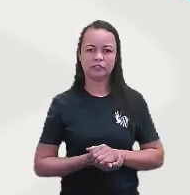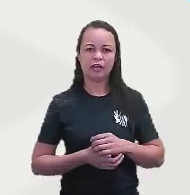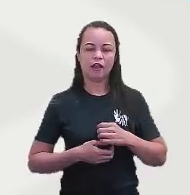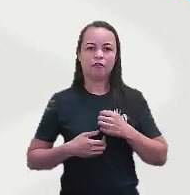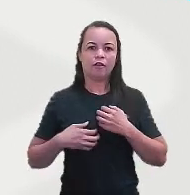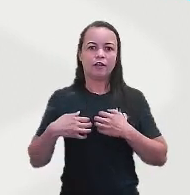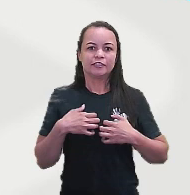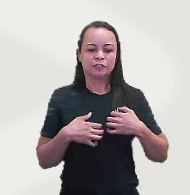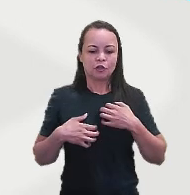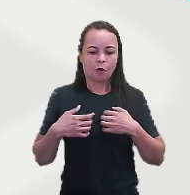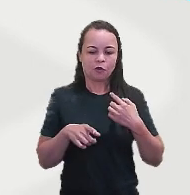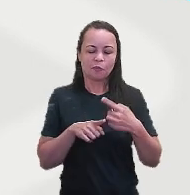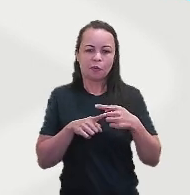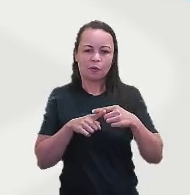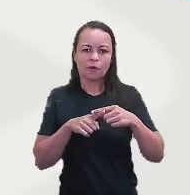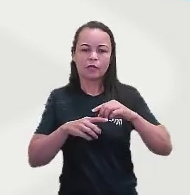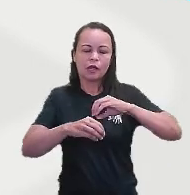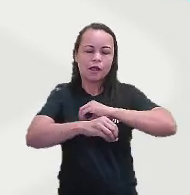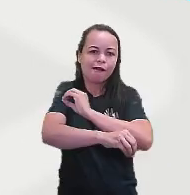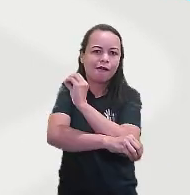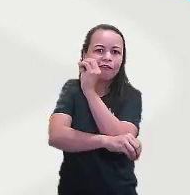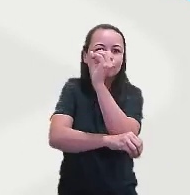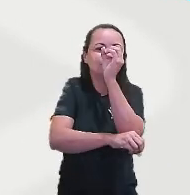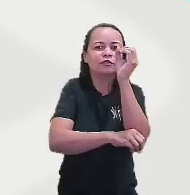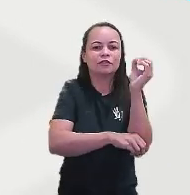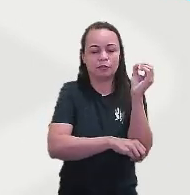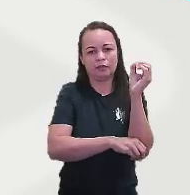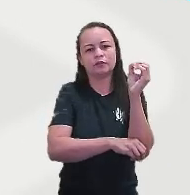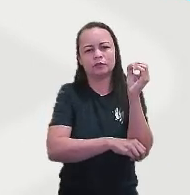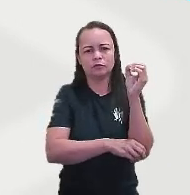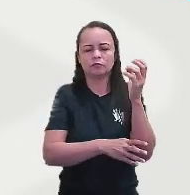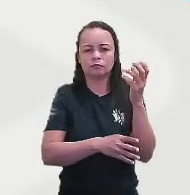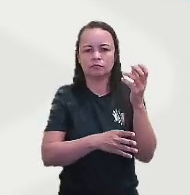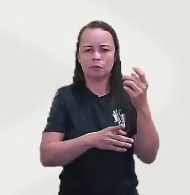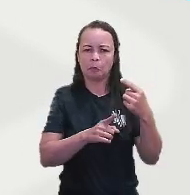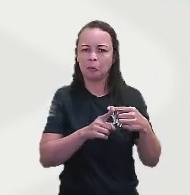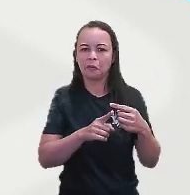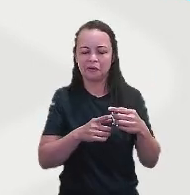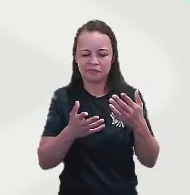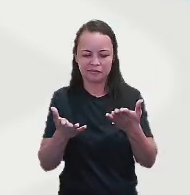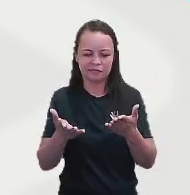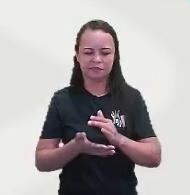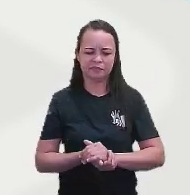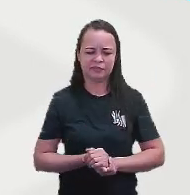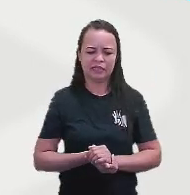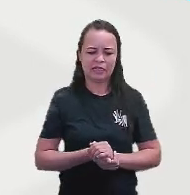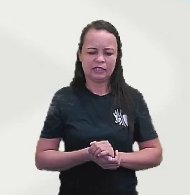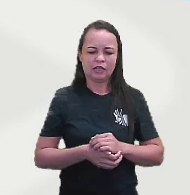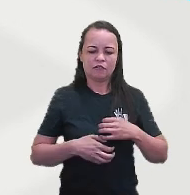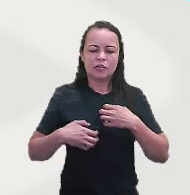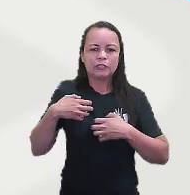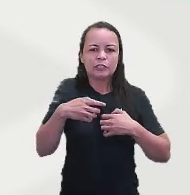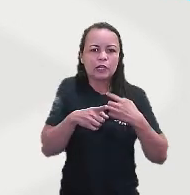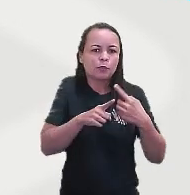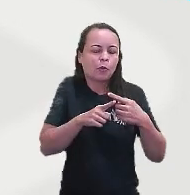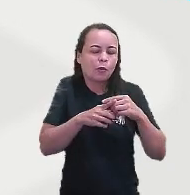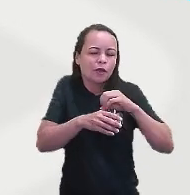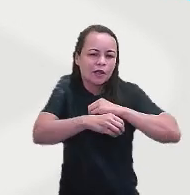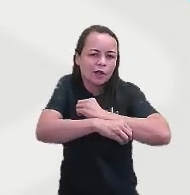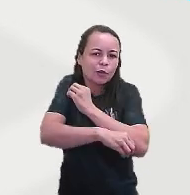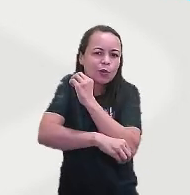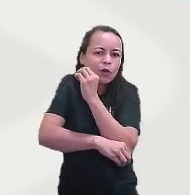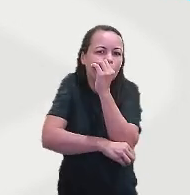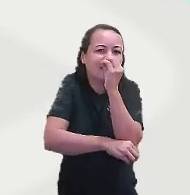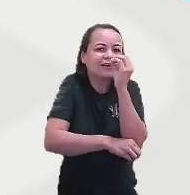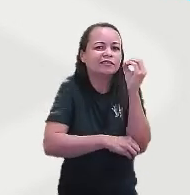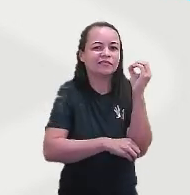dia já havia amanhecido. Justamente, ele está aí explicando, ó, porque eles estavam ansiosos.